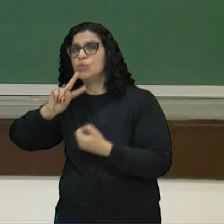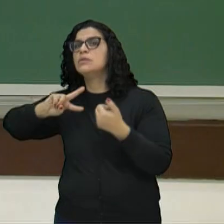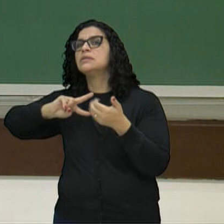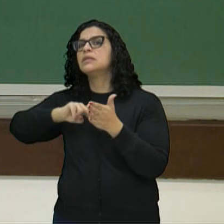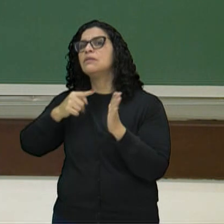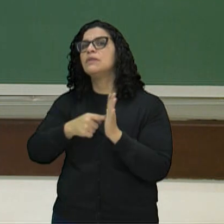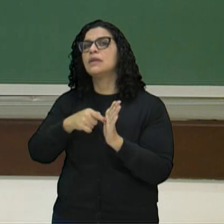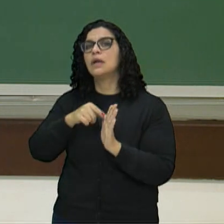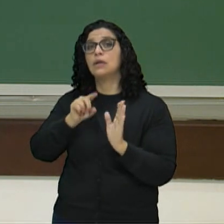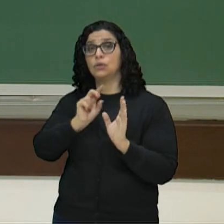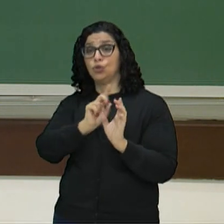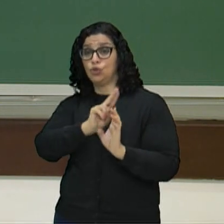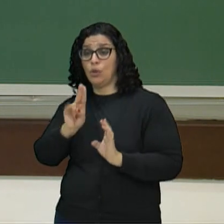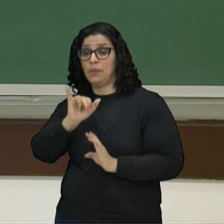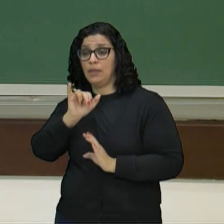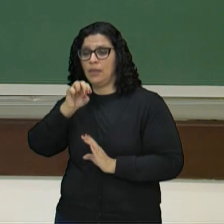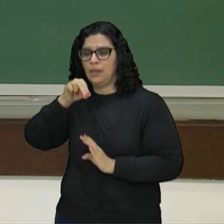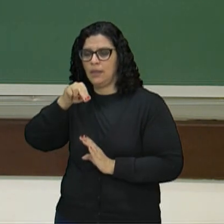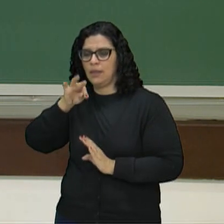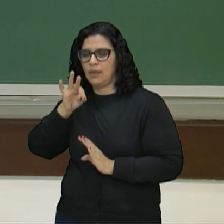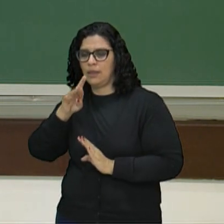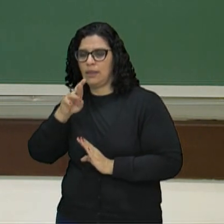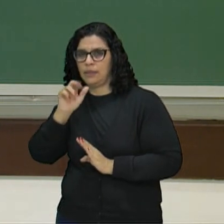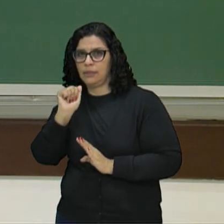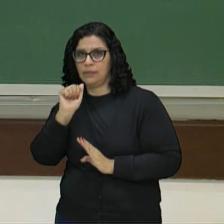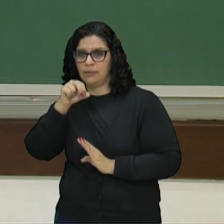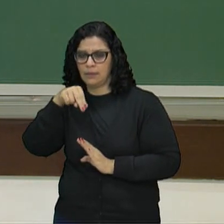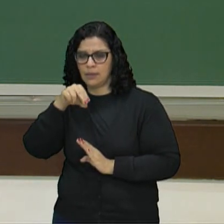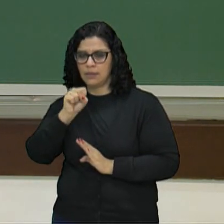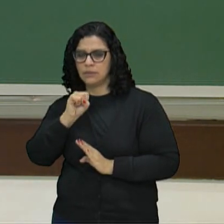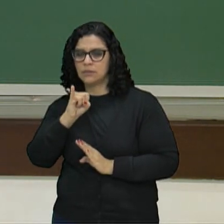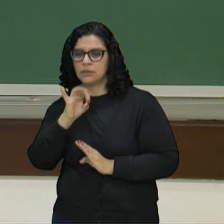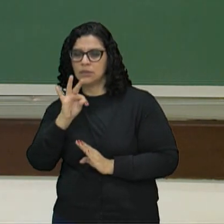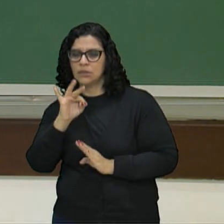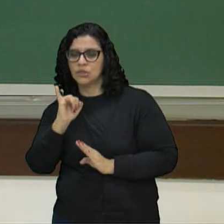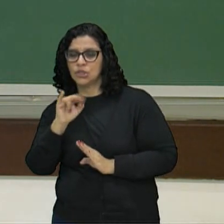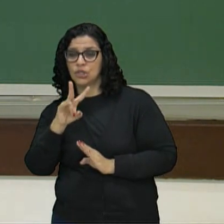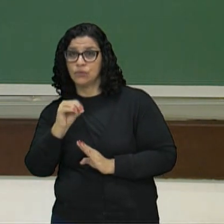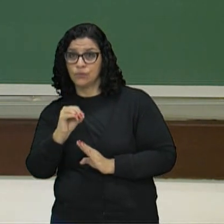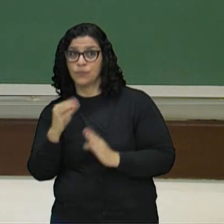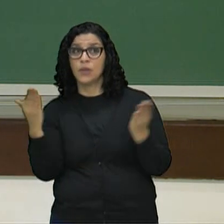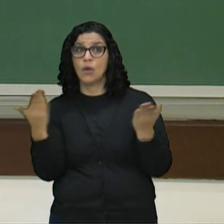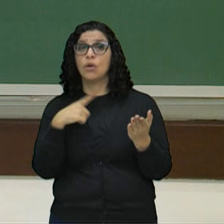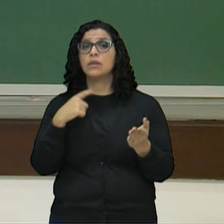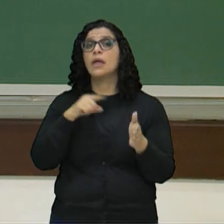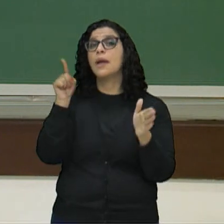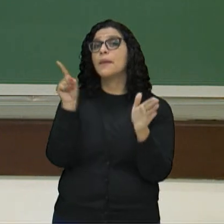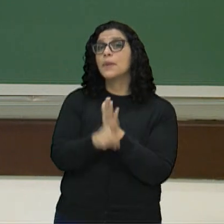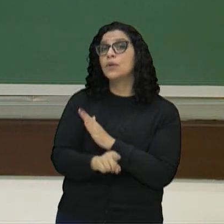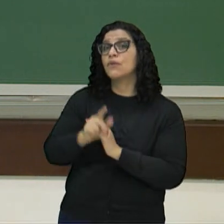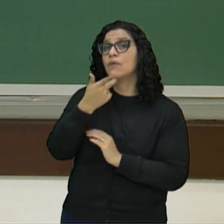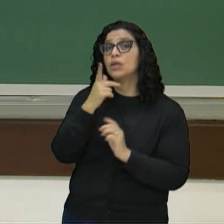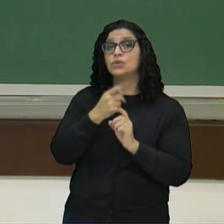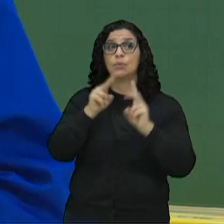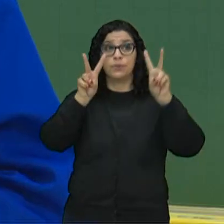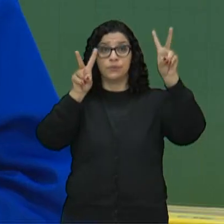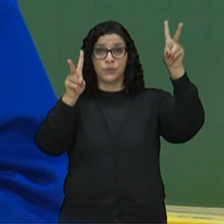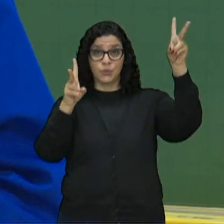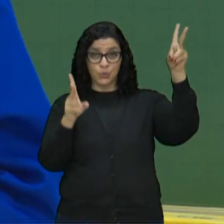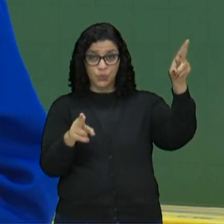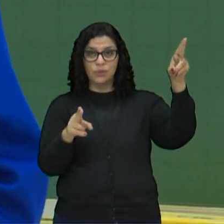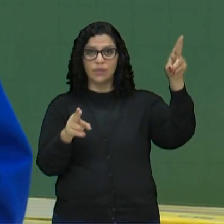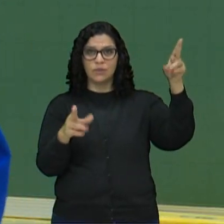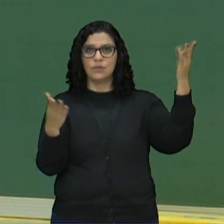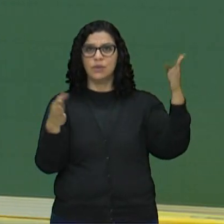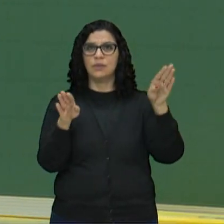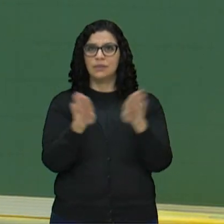intransitivo. Muito bem. Nós temos uma questão que é sobre o fragmento